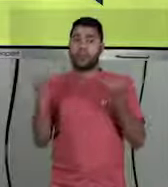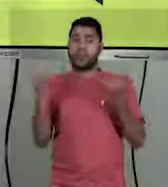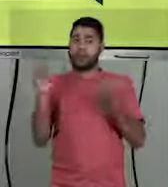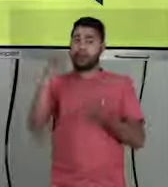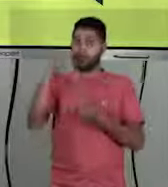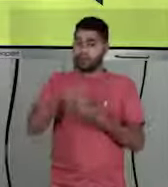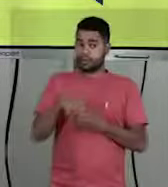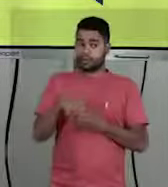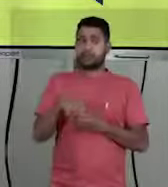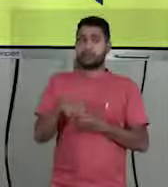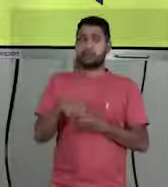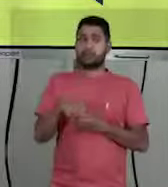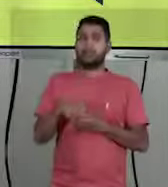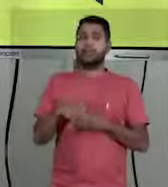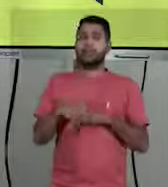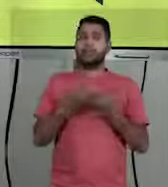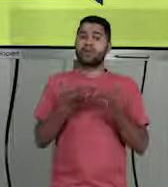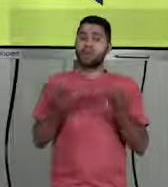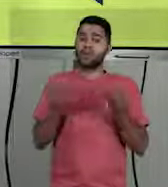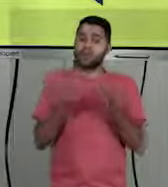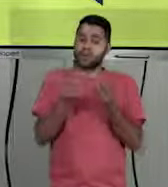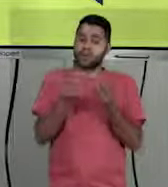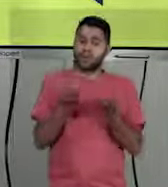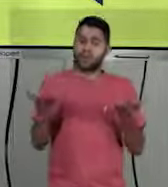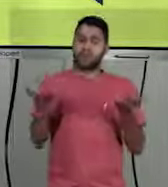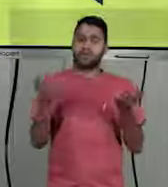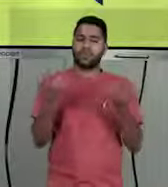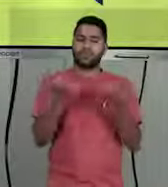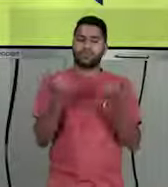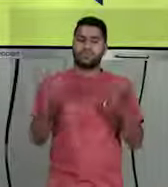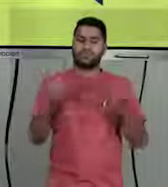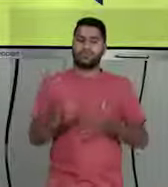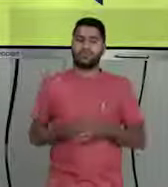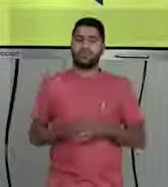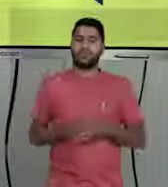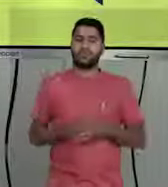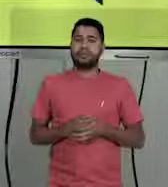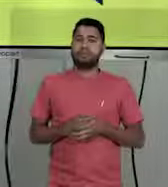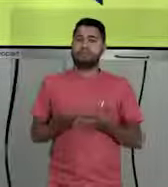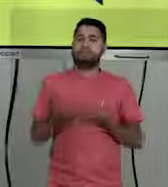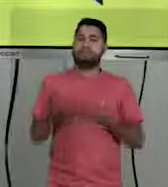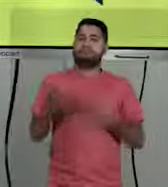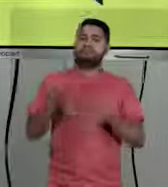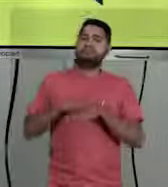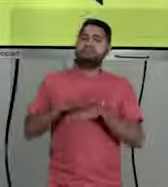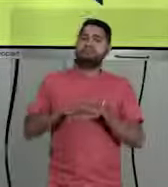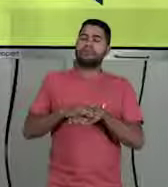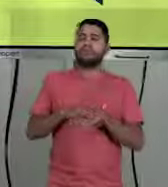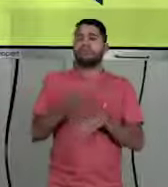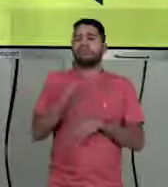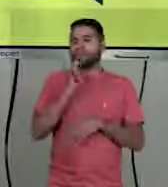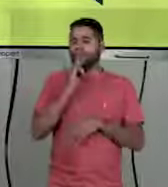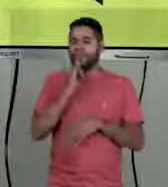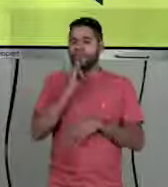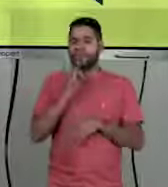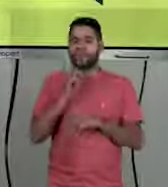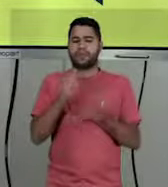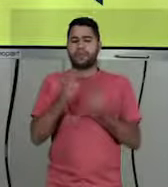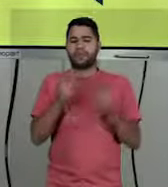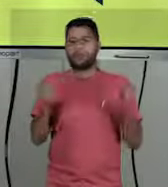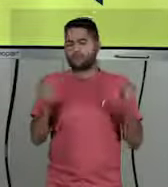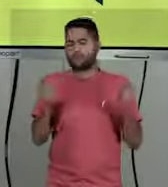dela, né, para fornecer, então, energia elétrica. Energia essa que veio lá da usina hidrelétrica, a maior